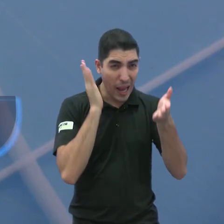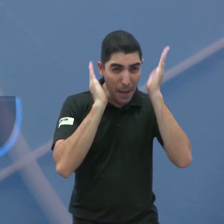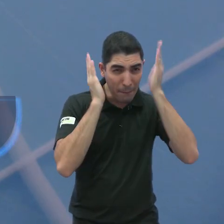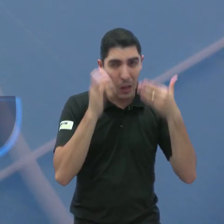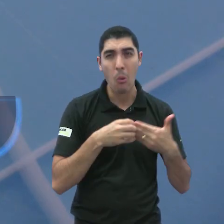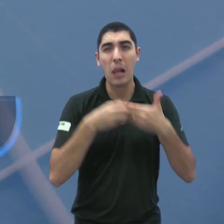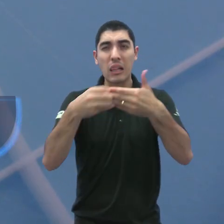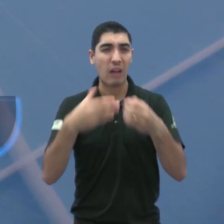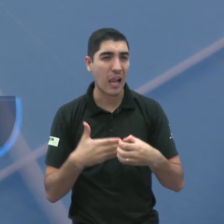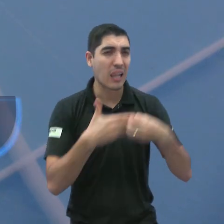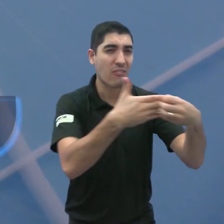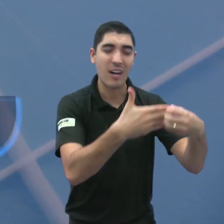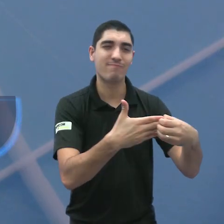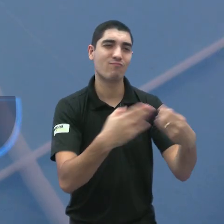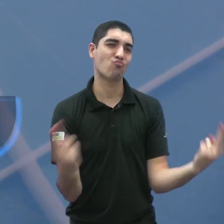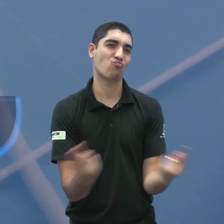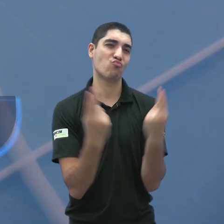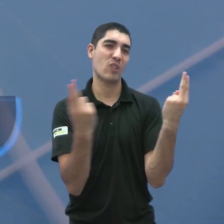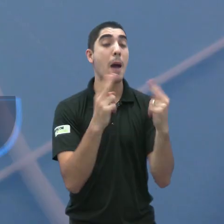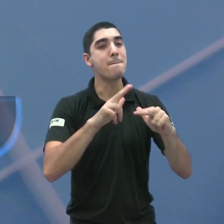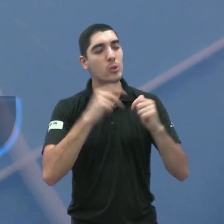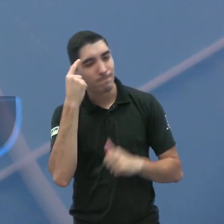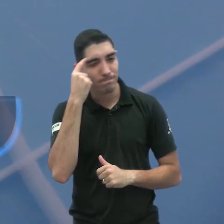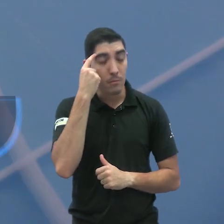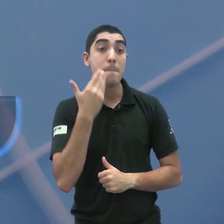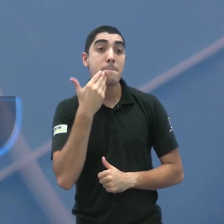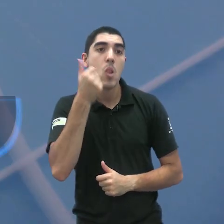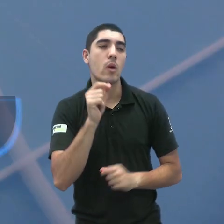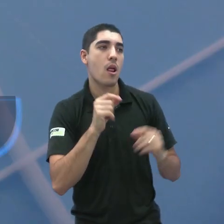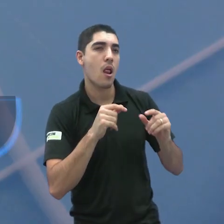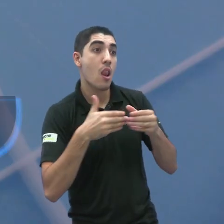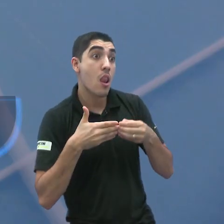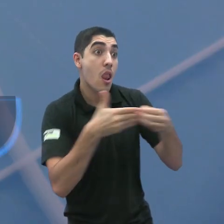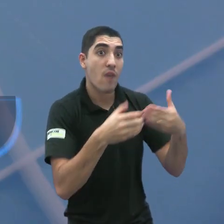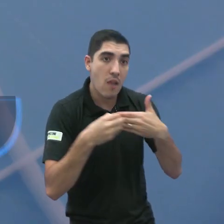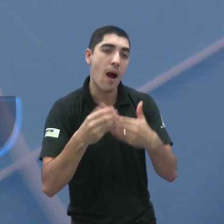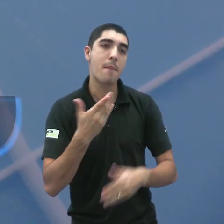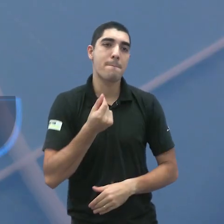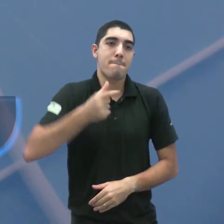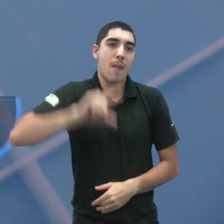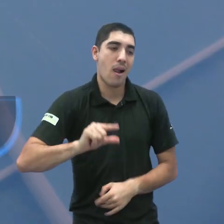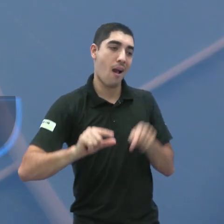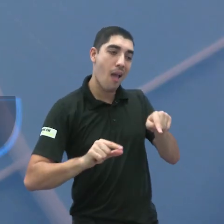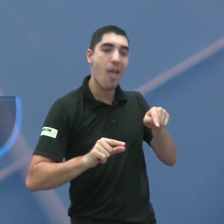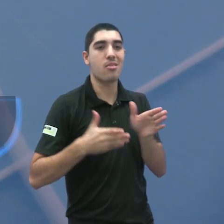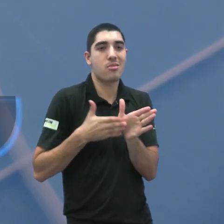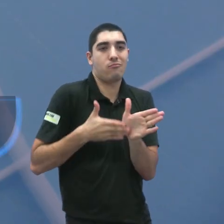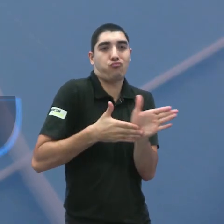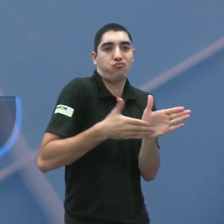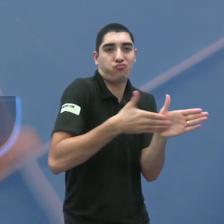caminhões. Esse é o grande motivo de você reduzir o custo de logística utilizando as ferrovias já existentes,